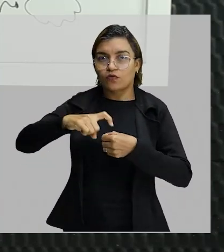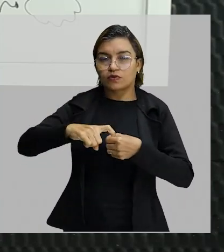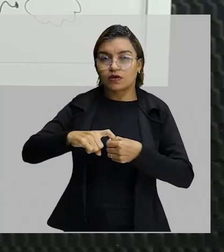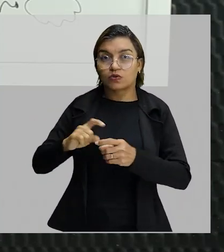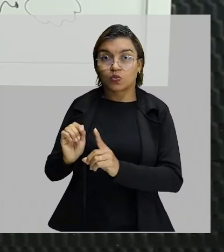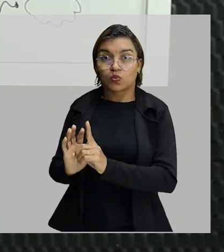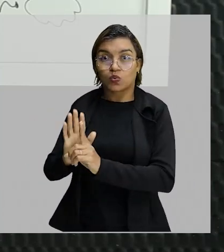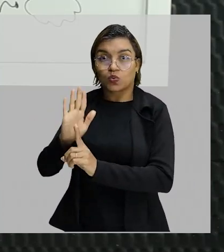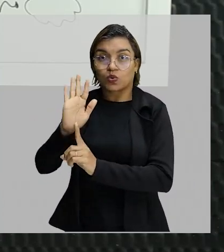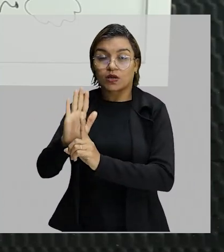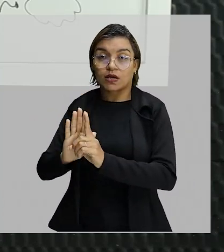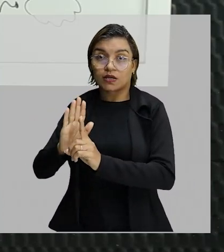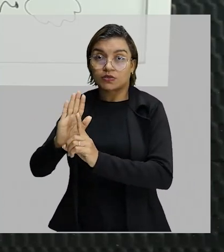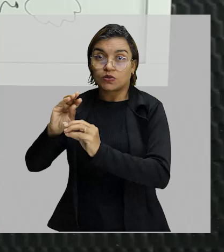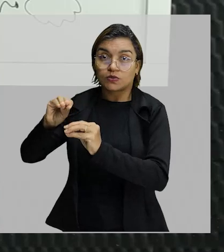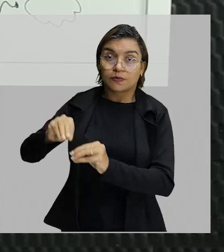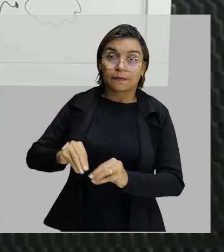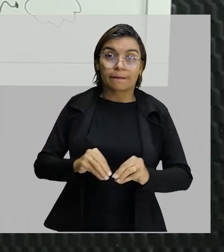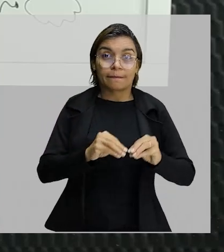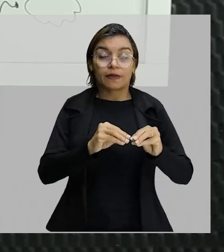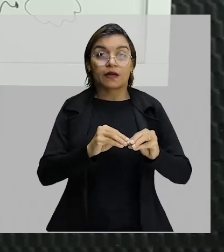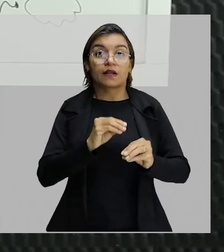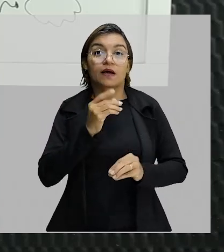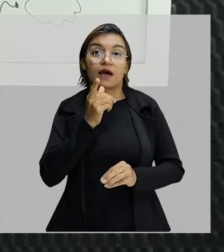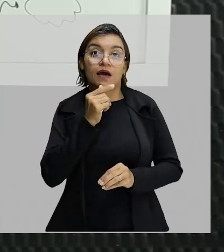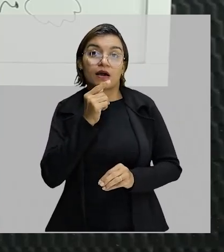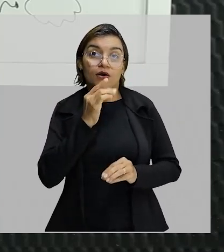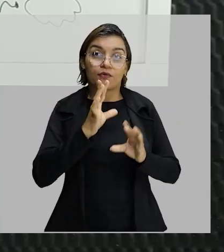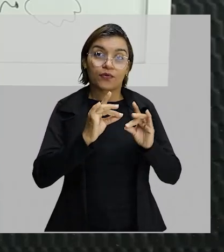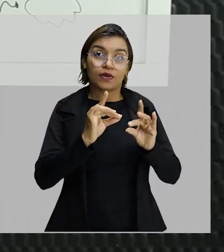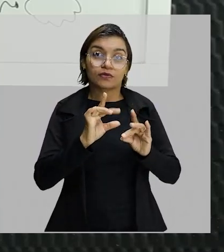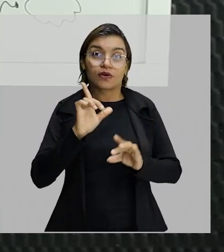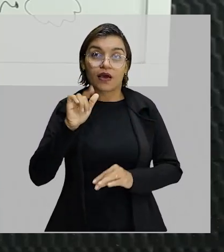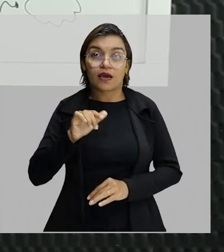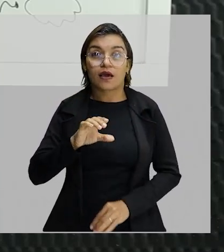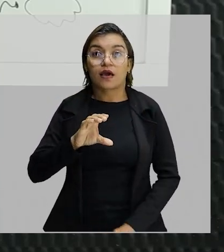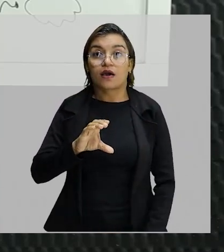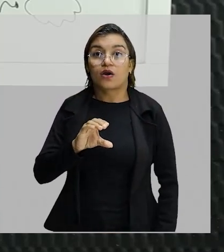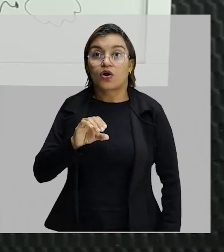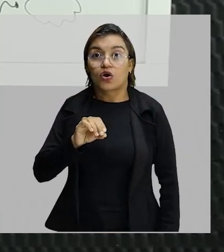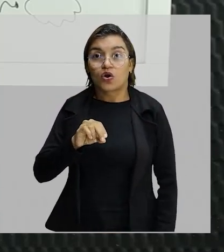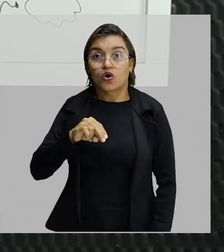líquido, certo? É a condensação,